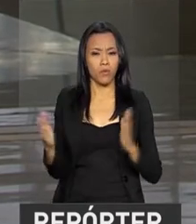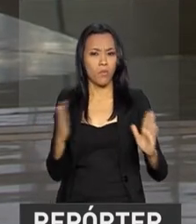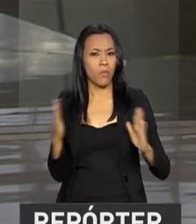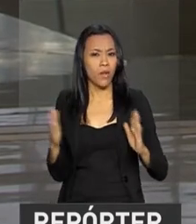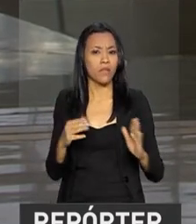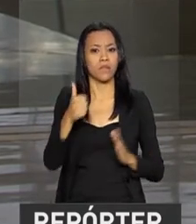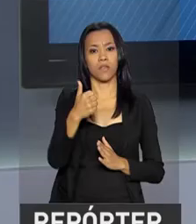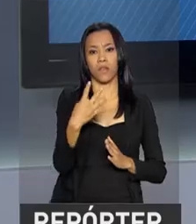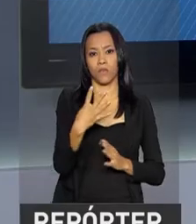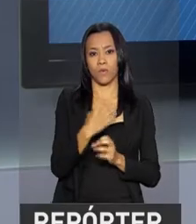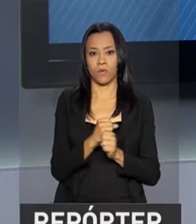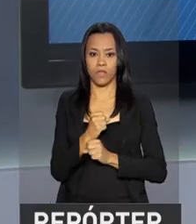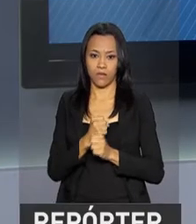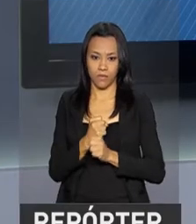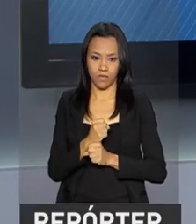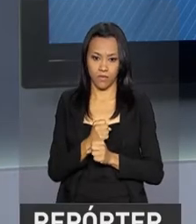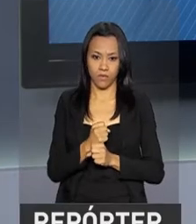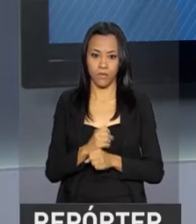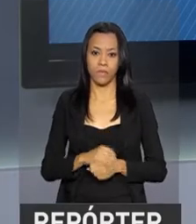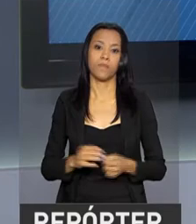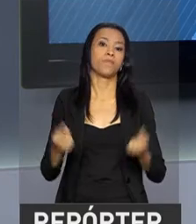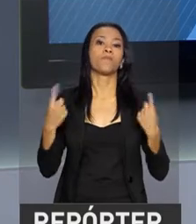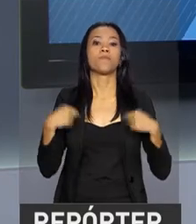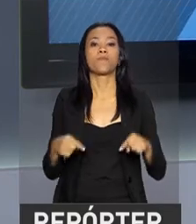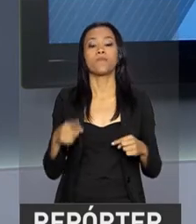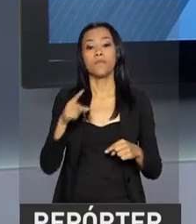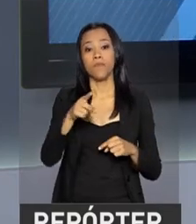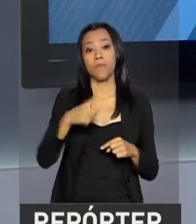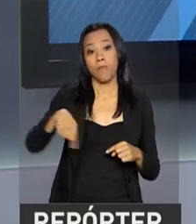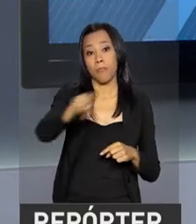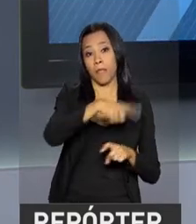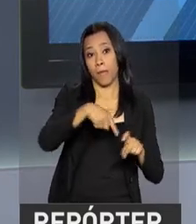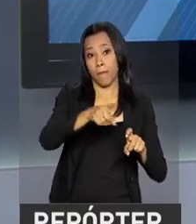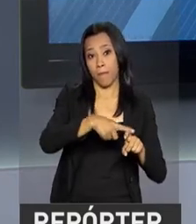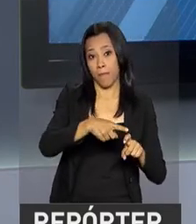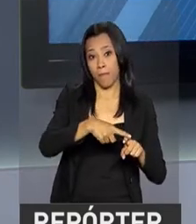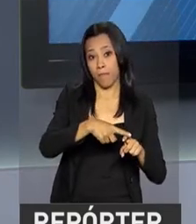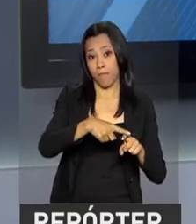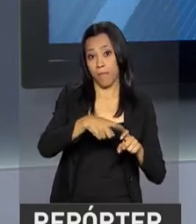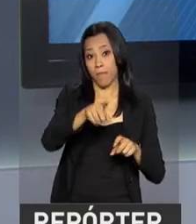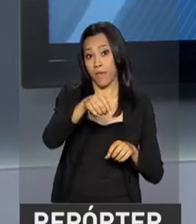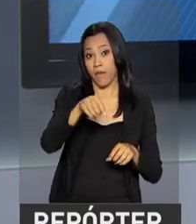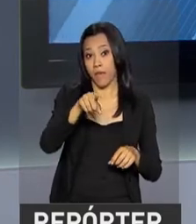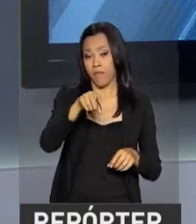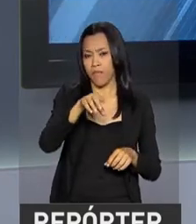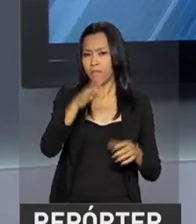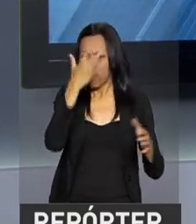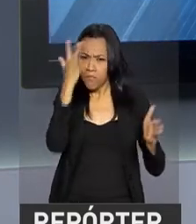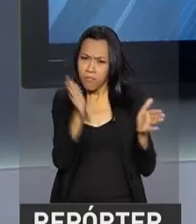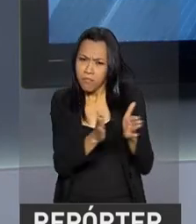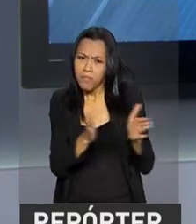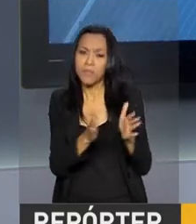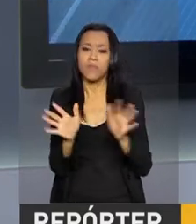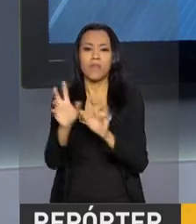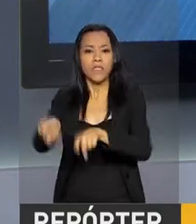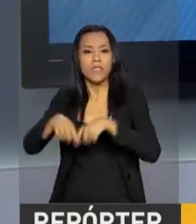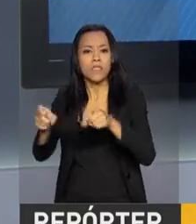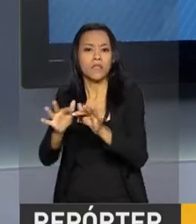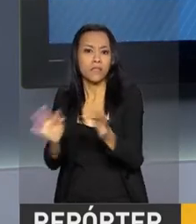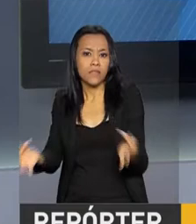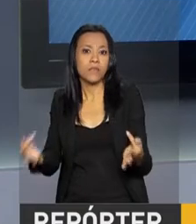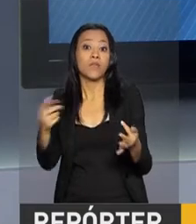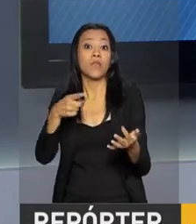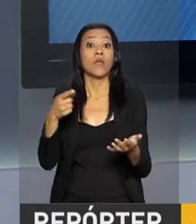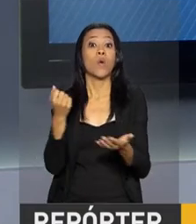14 anos médios e grandes produtores rurais contrataram mais de 64 bilhões de reais de instituições